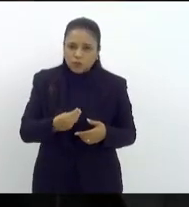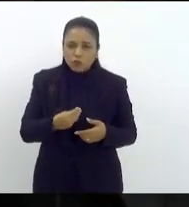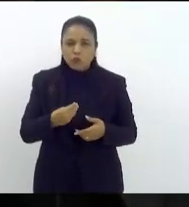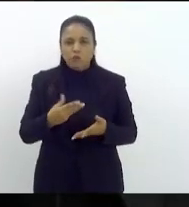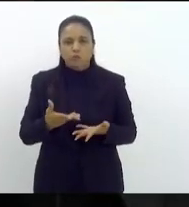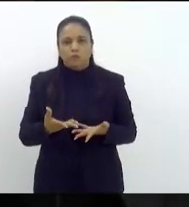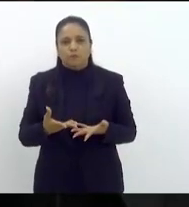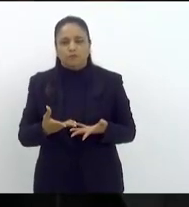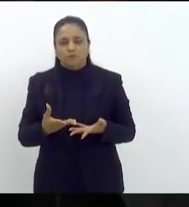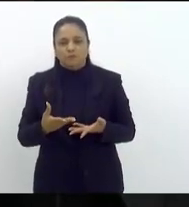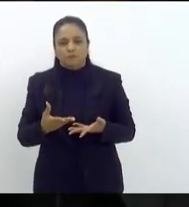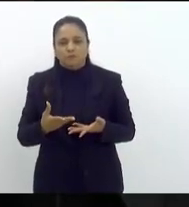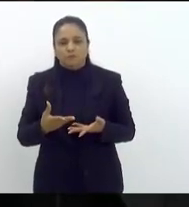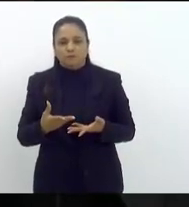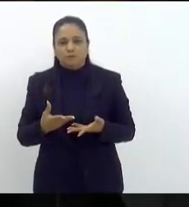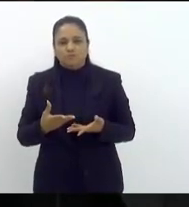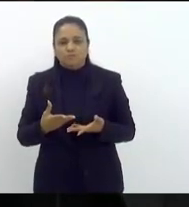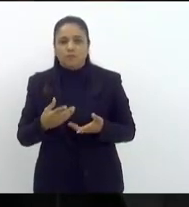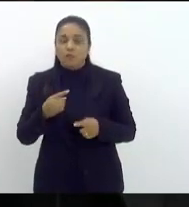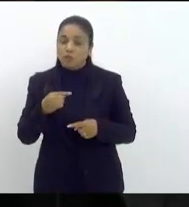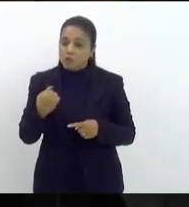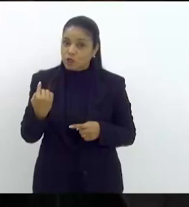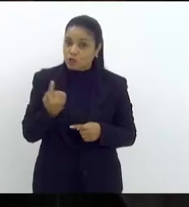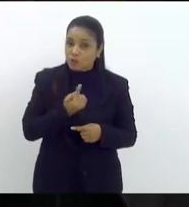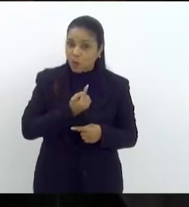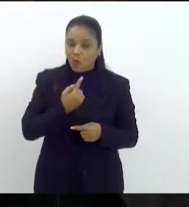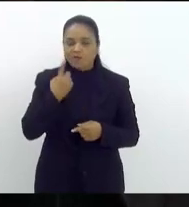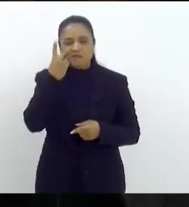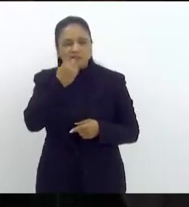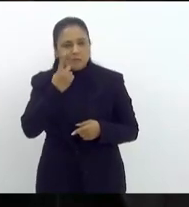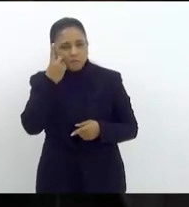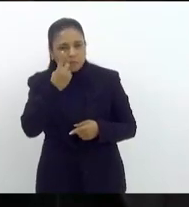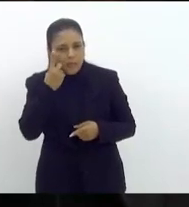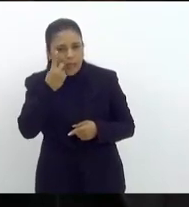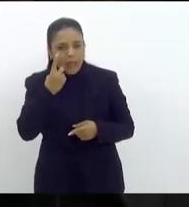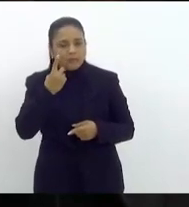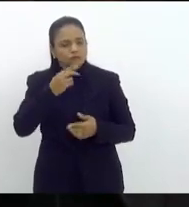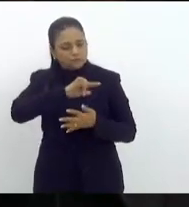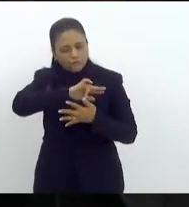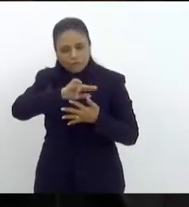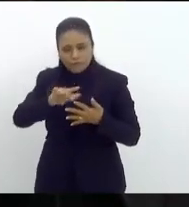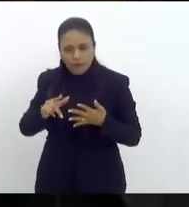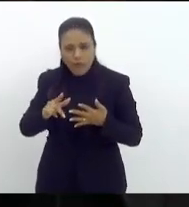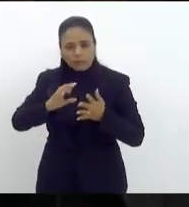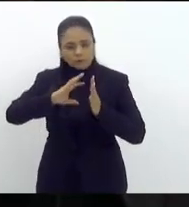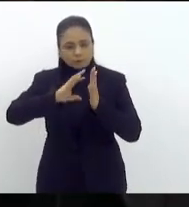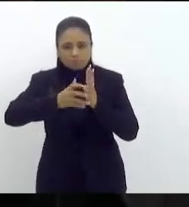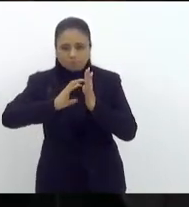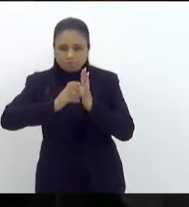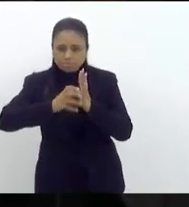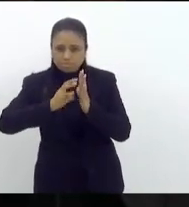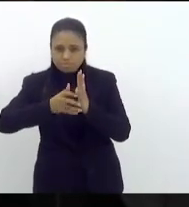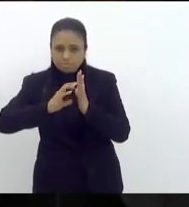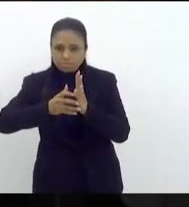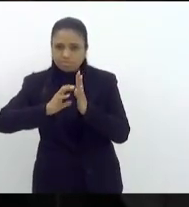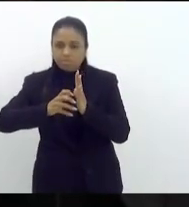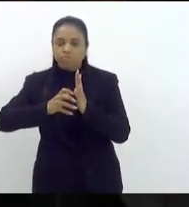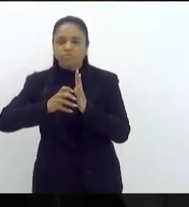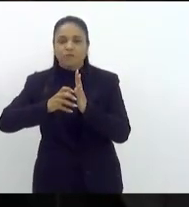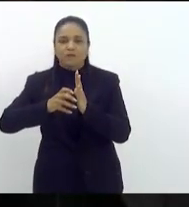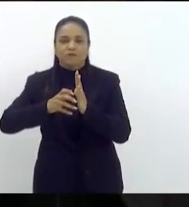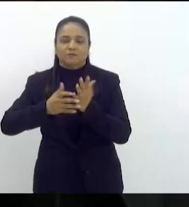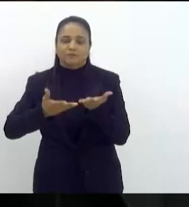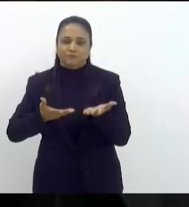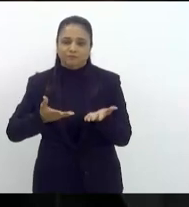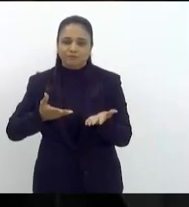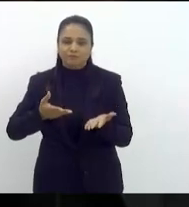filhos e nós levamos vários Deputados de todos os partidos deputada tia